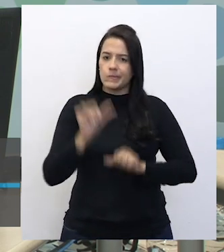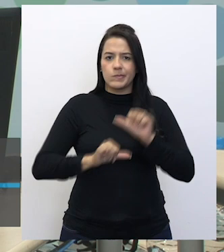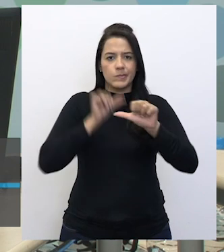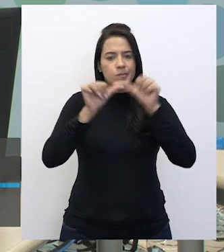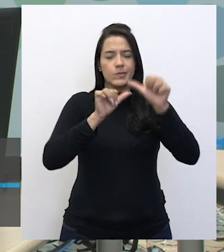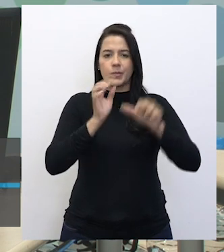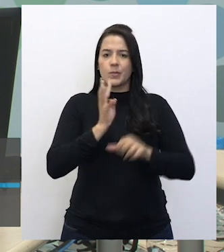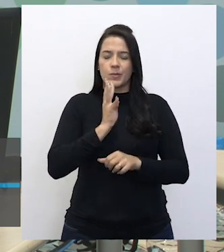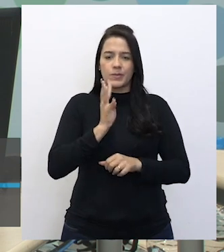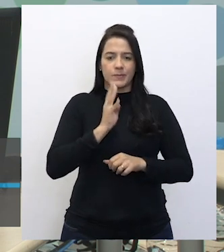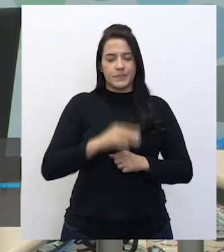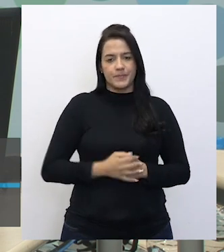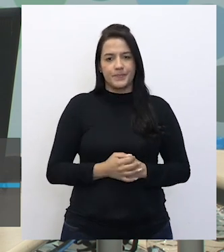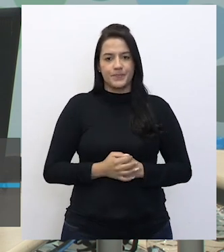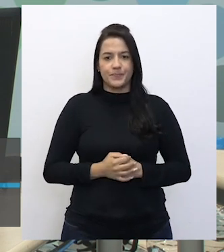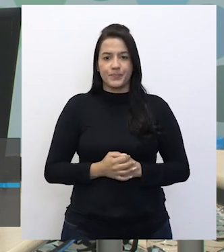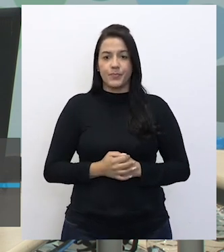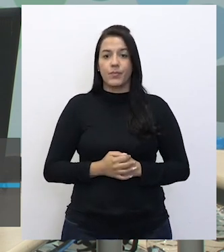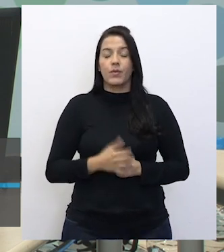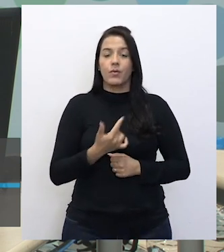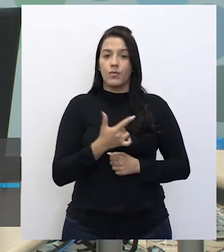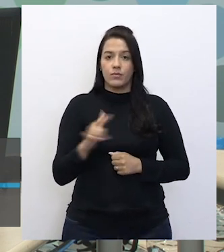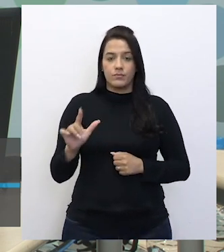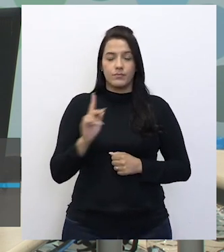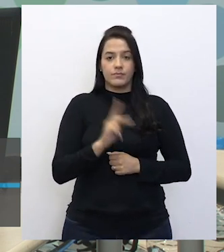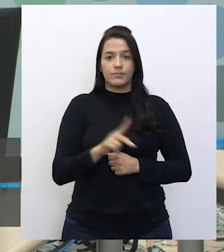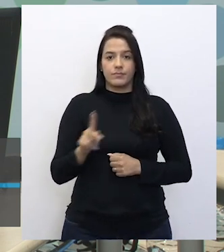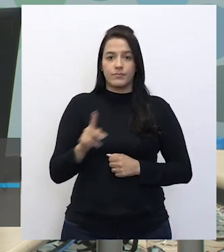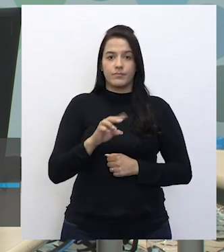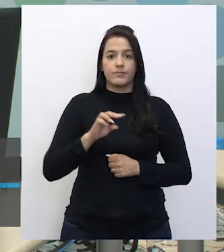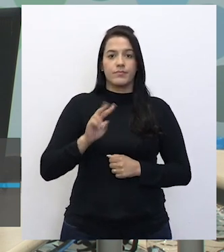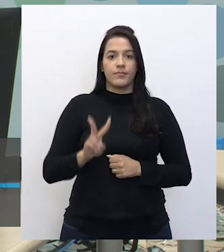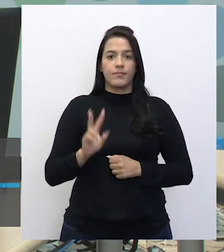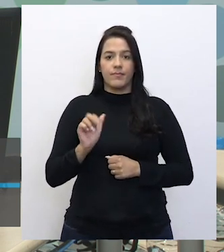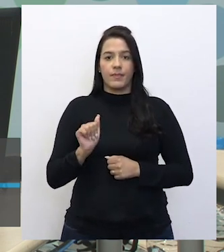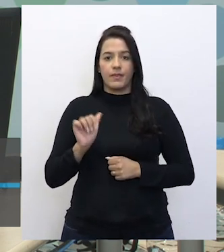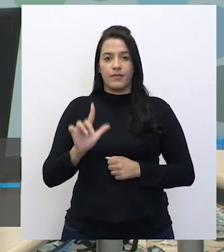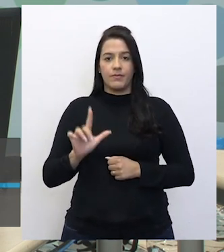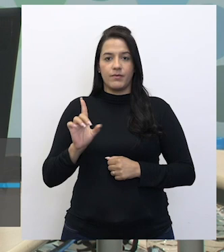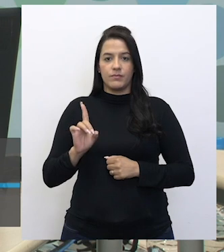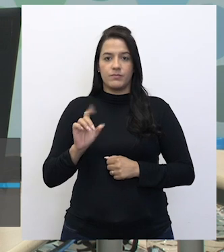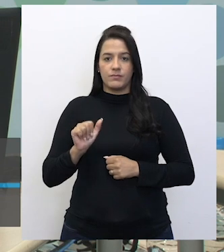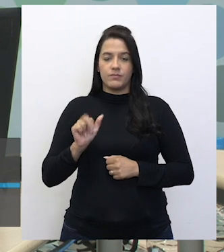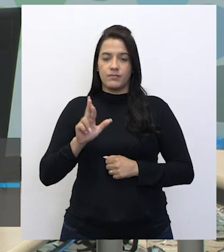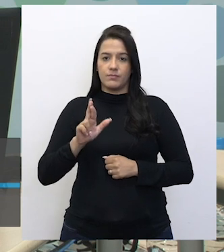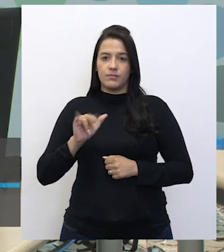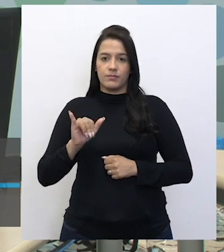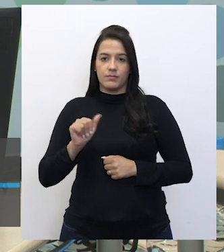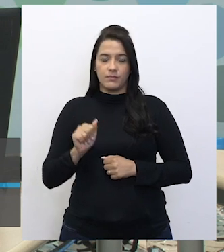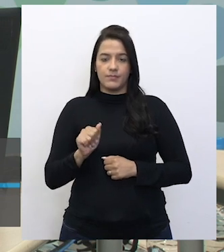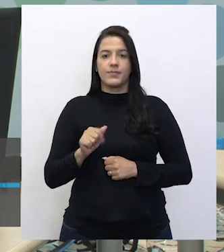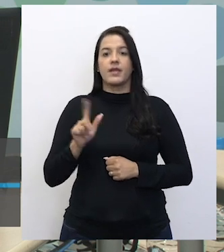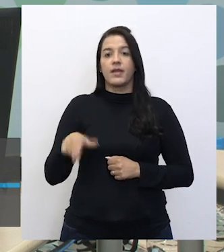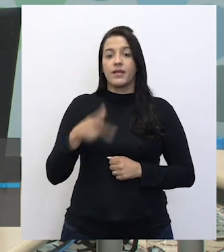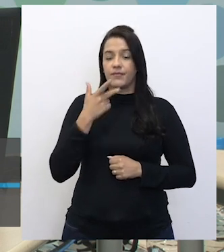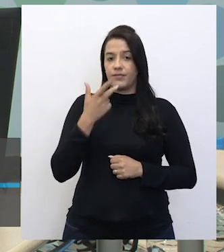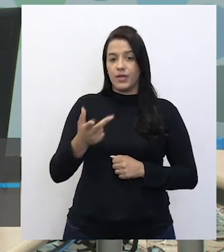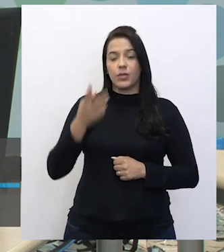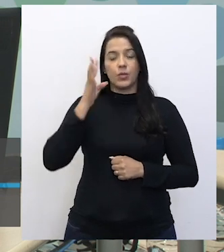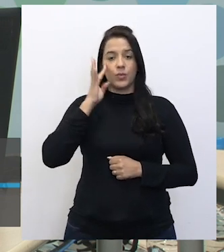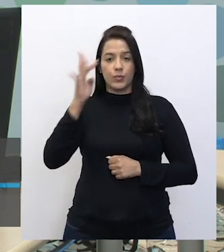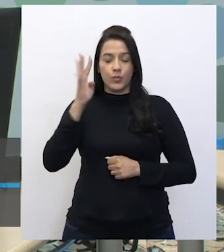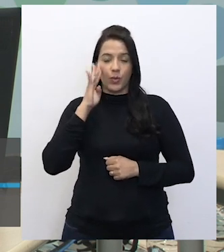reconhecer a realidade. A professora Valdaíra. Por isso ele trabalha a palavra filósofo com 2 sentidos.